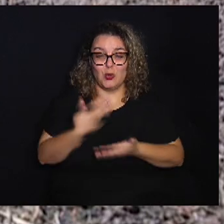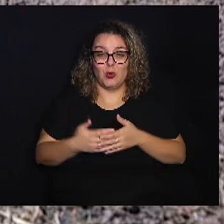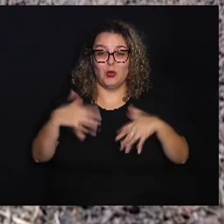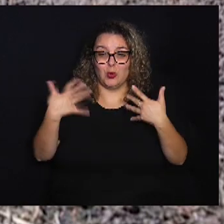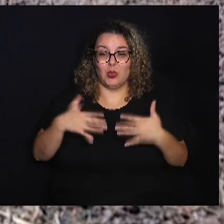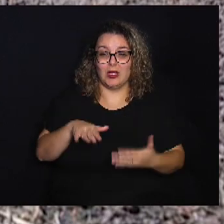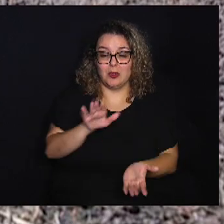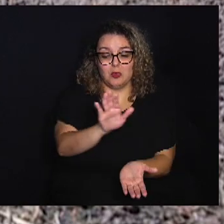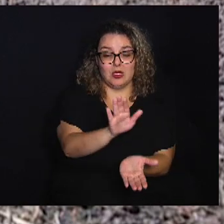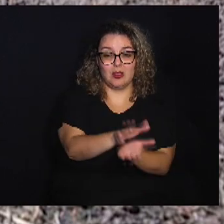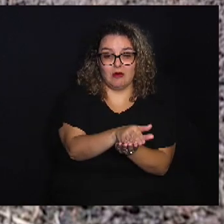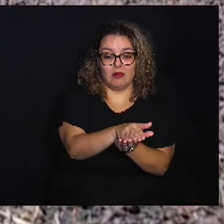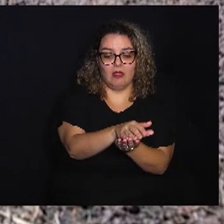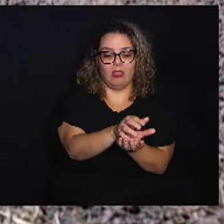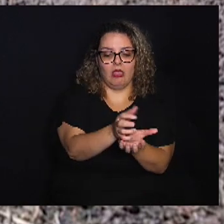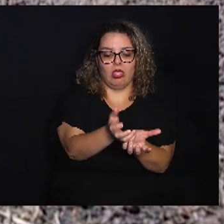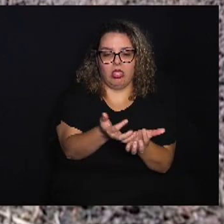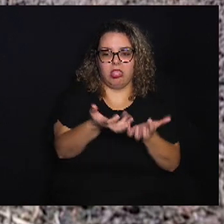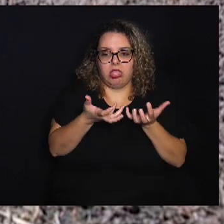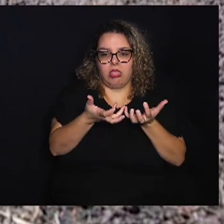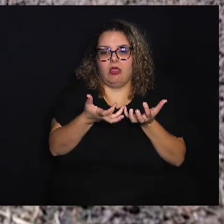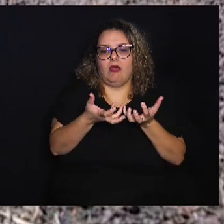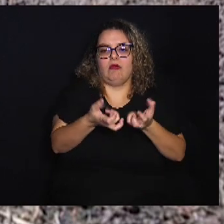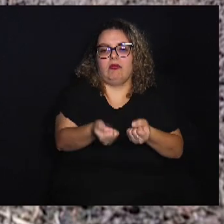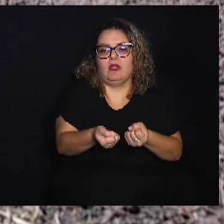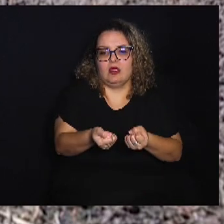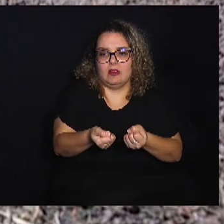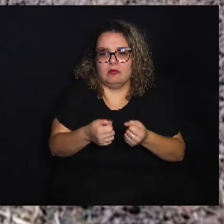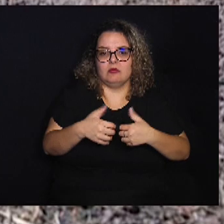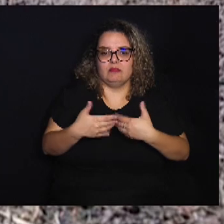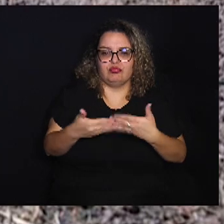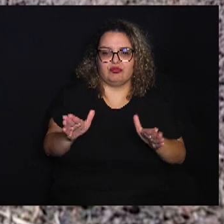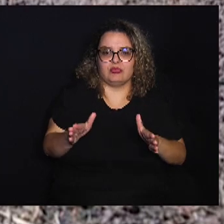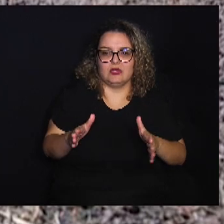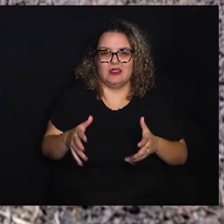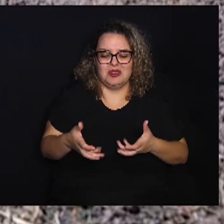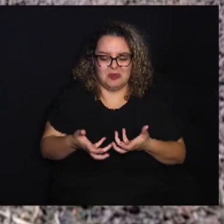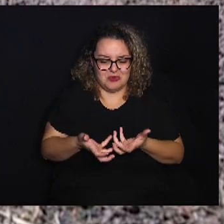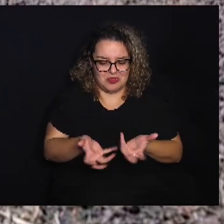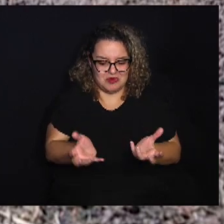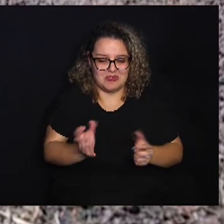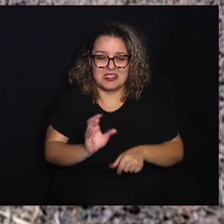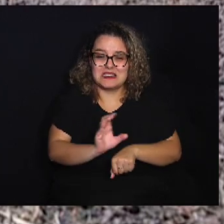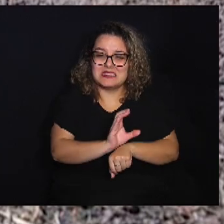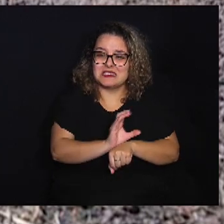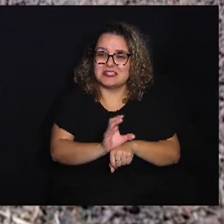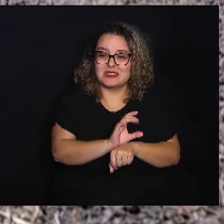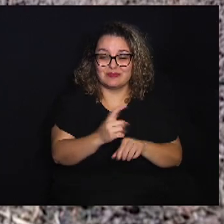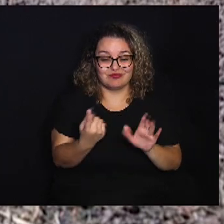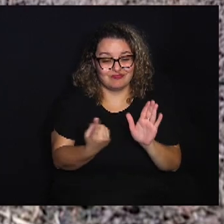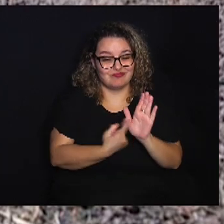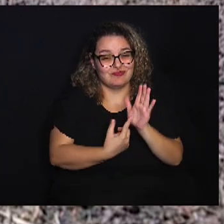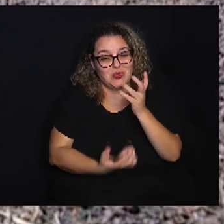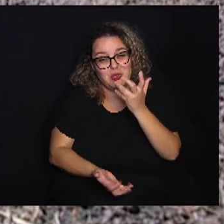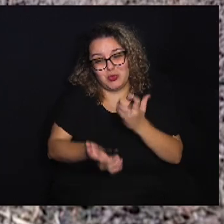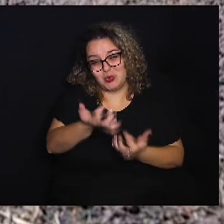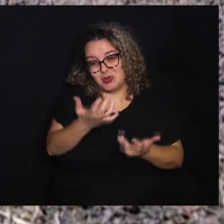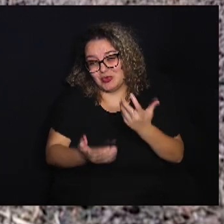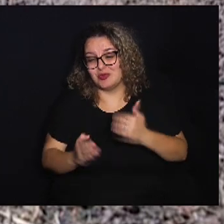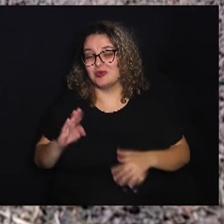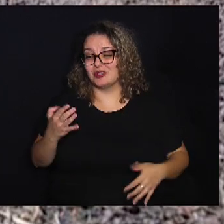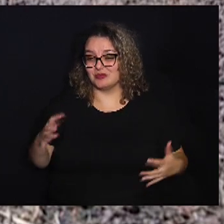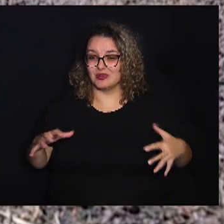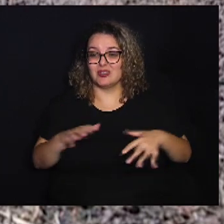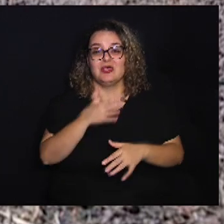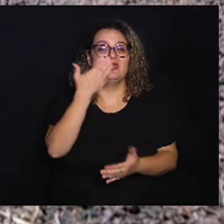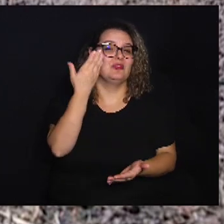jacaré carbonizado, carcaças expostas e vegetação cinza mostram as marcas deixadas pelas chamas no bioma, que já